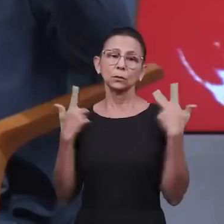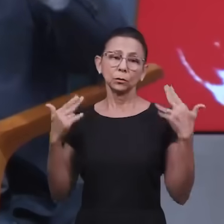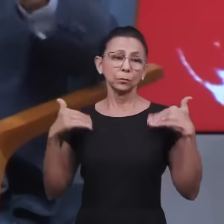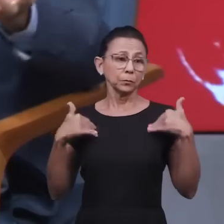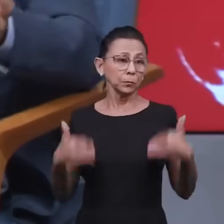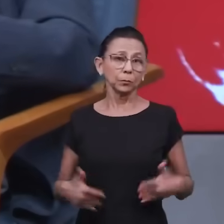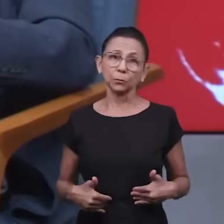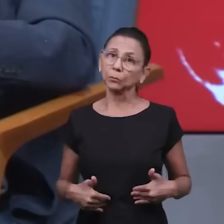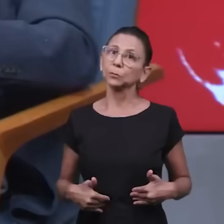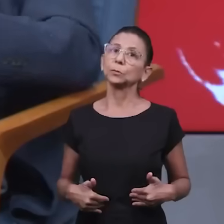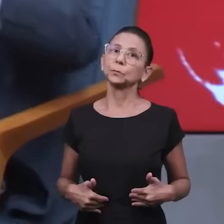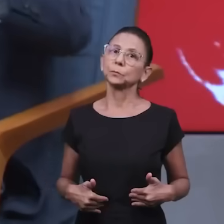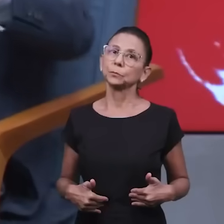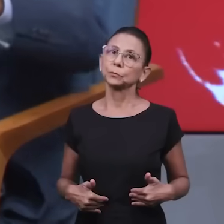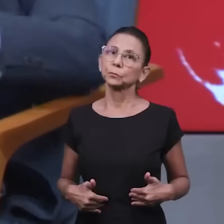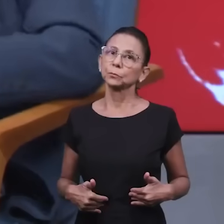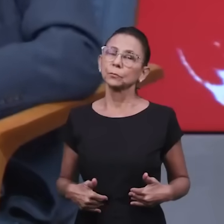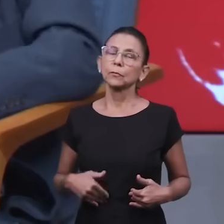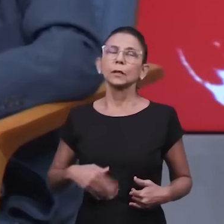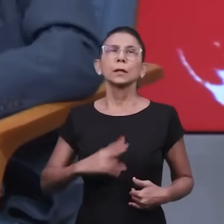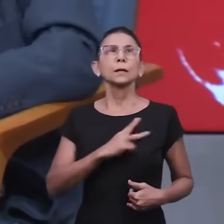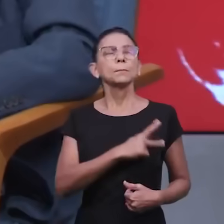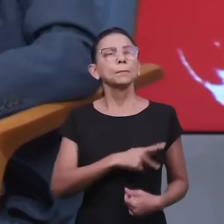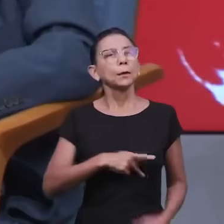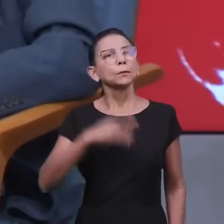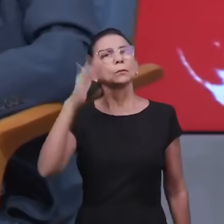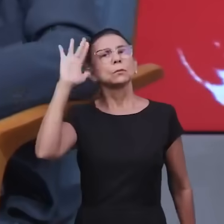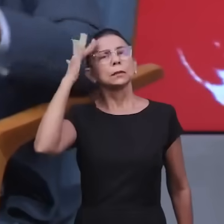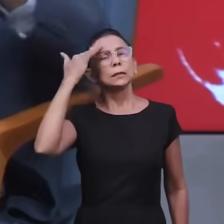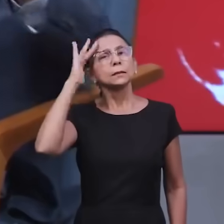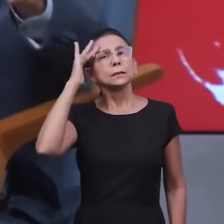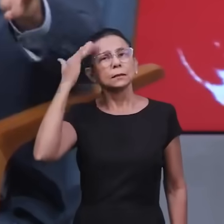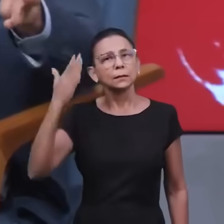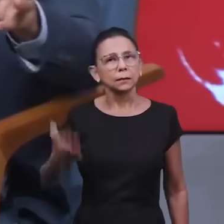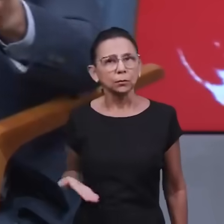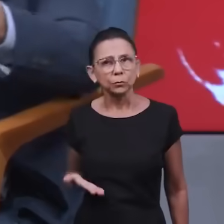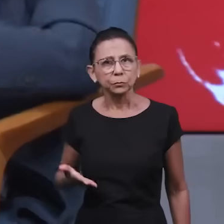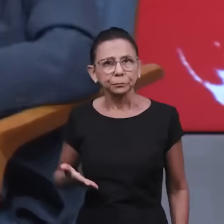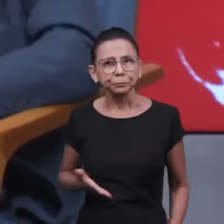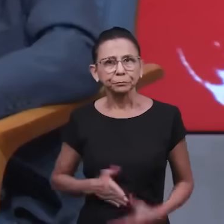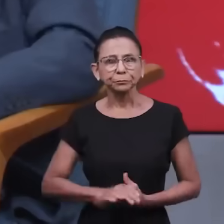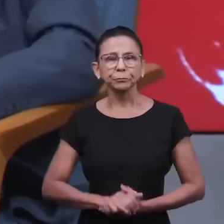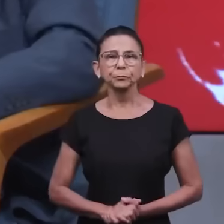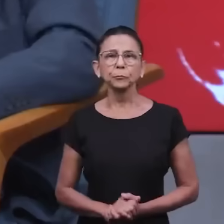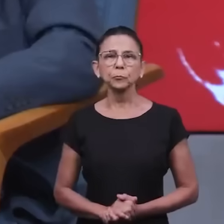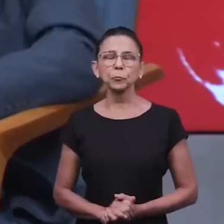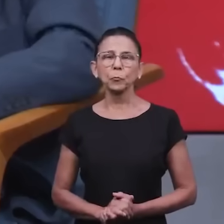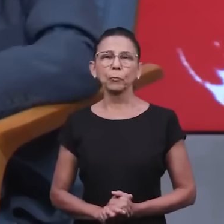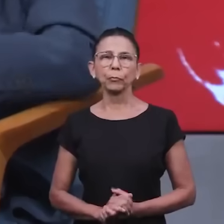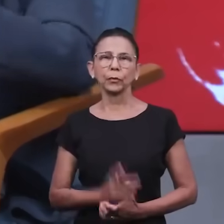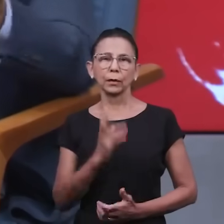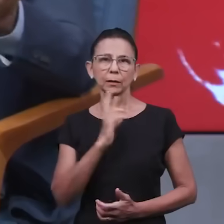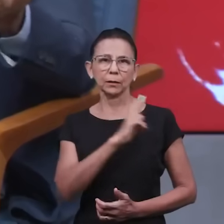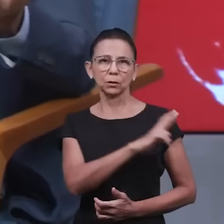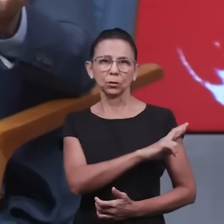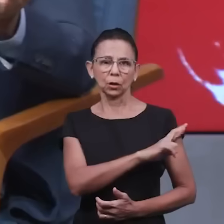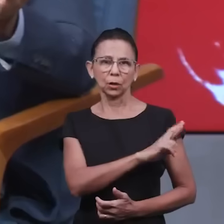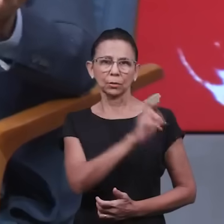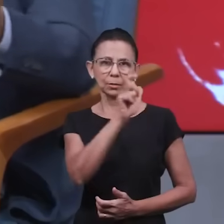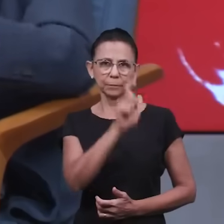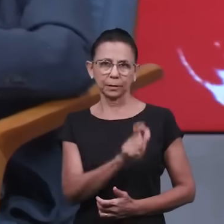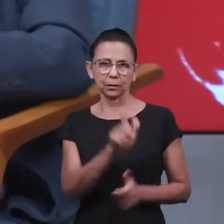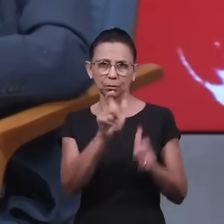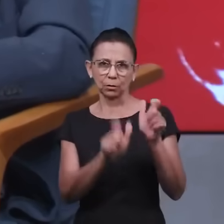se conscientizou disso, tanto que é tão enfático o Concílio de Jerusalém que as